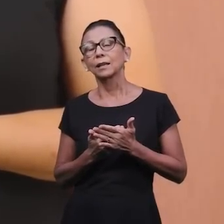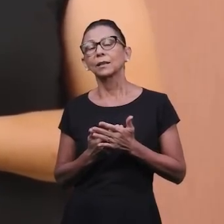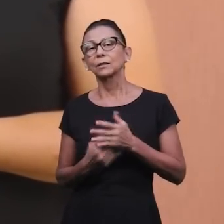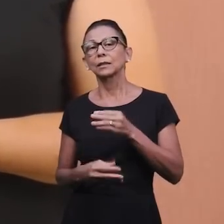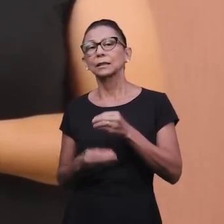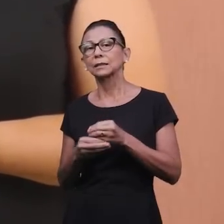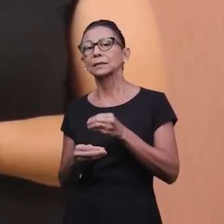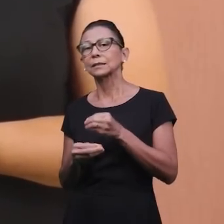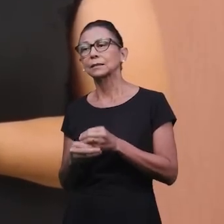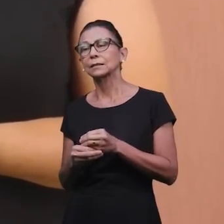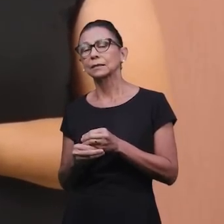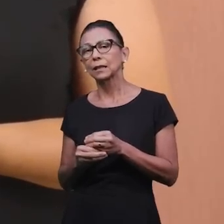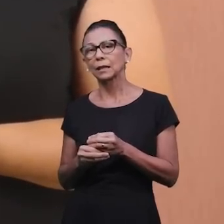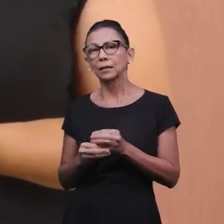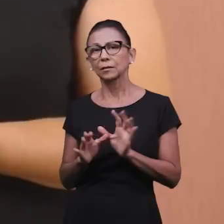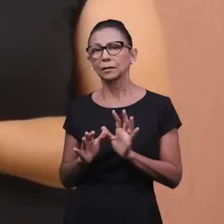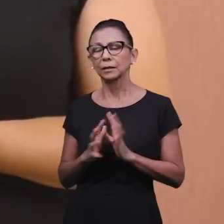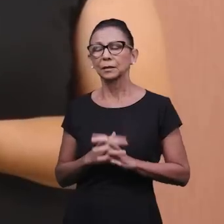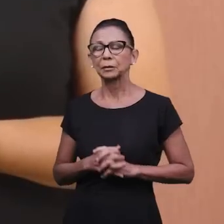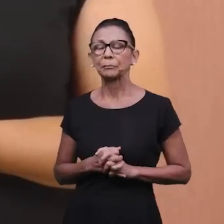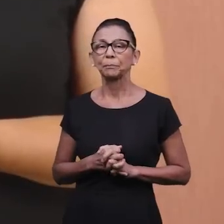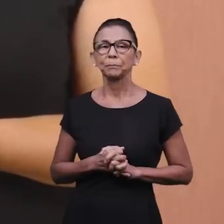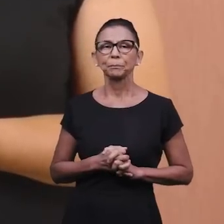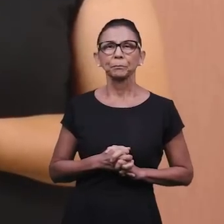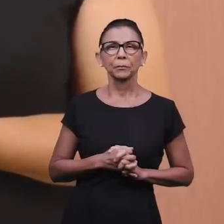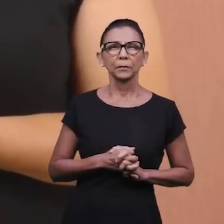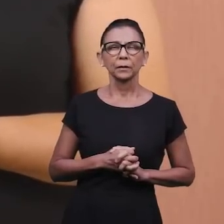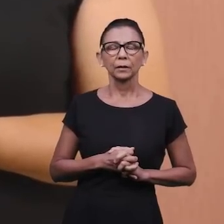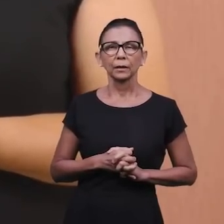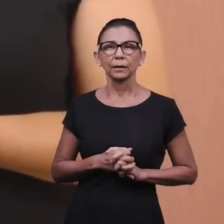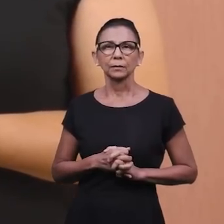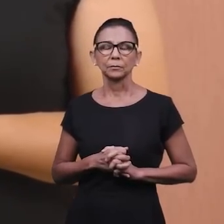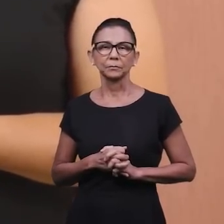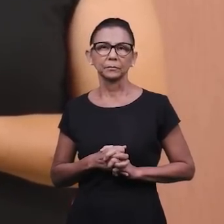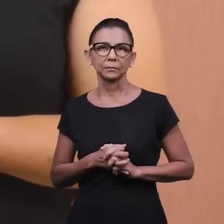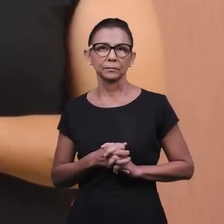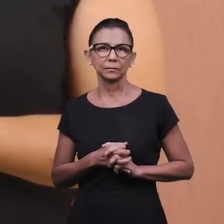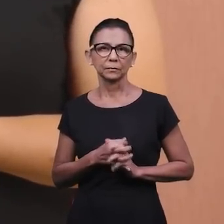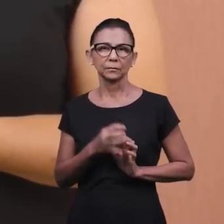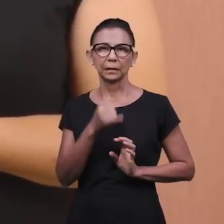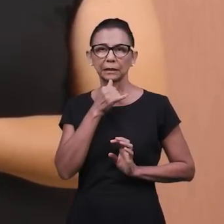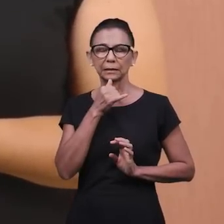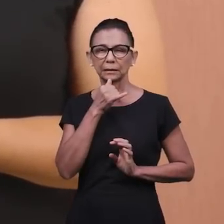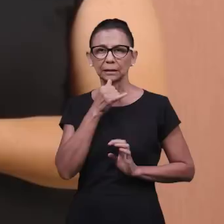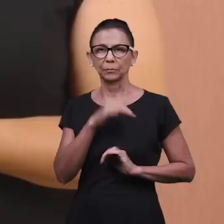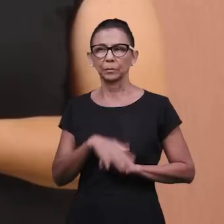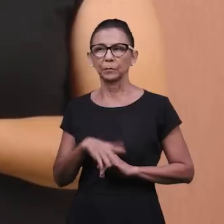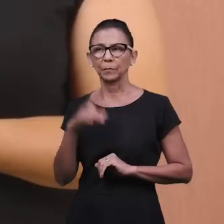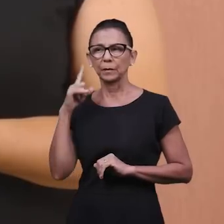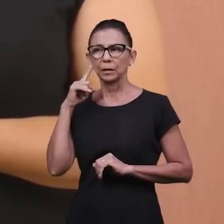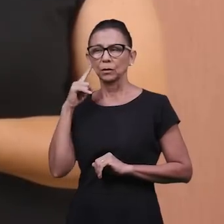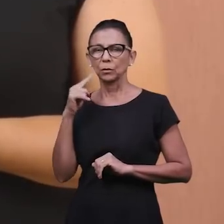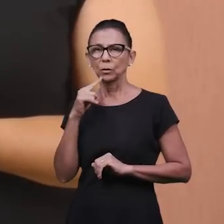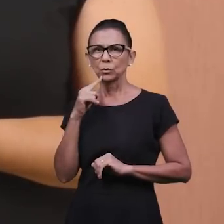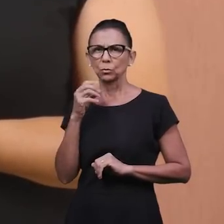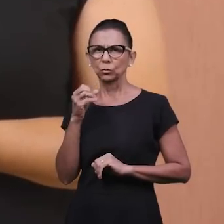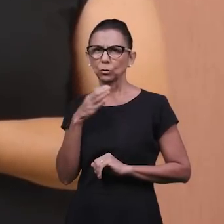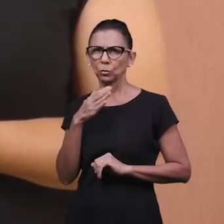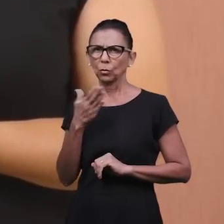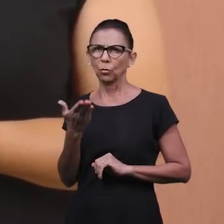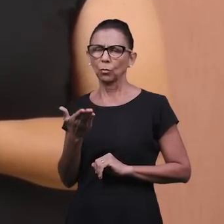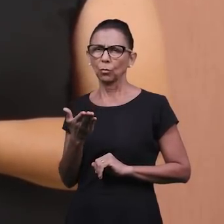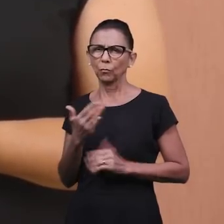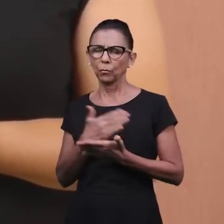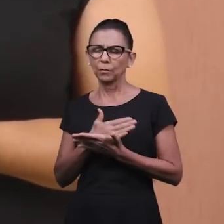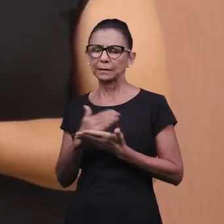A maioria dos surdos que chegam, quer dizer que isso é em tudo, com todos os surdos, não, mas a maioria dos surdos que chegam pra gente, eles não têm essa